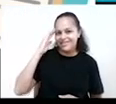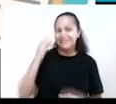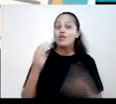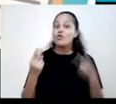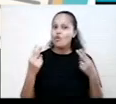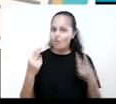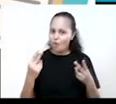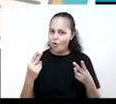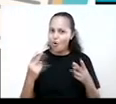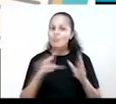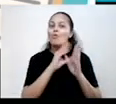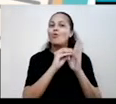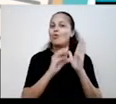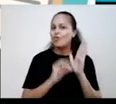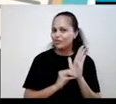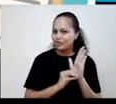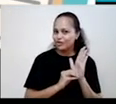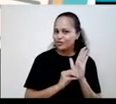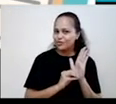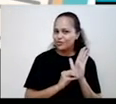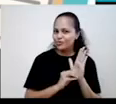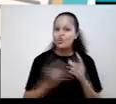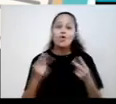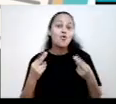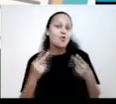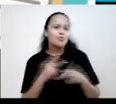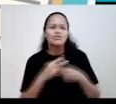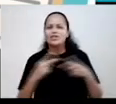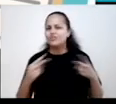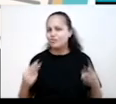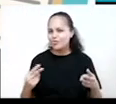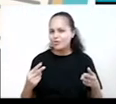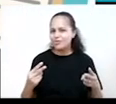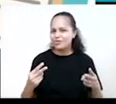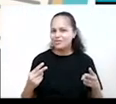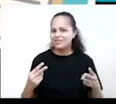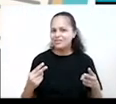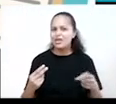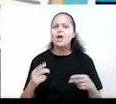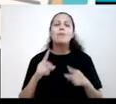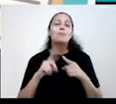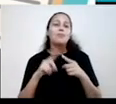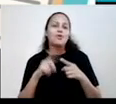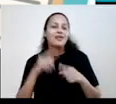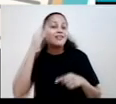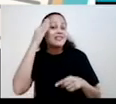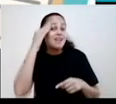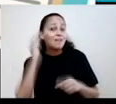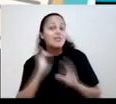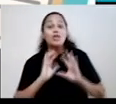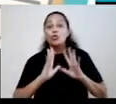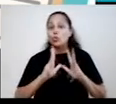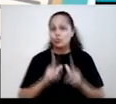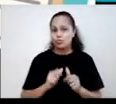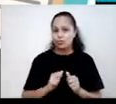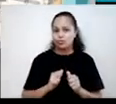que um conteúdo se relaciona com o outro, como que as coisas se encaixam e por que que a gente deve saber tudo isso.